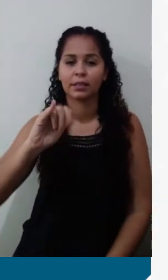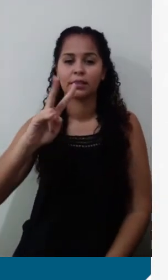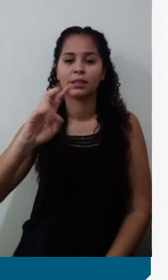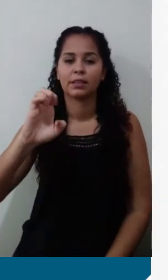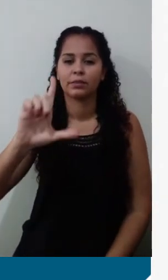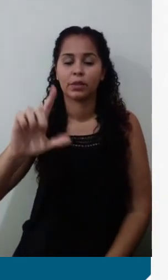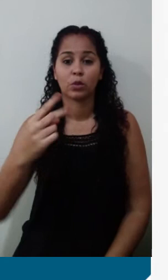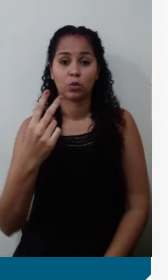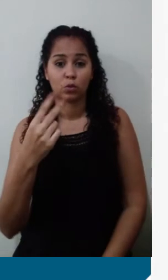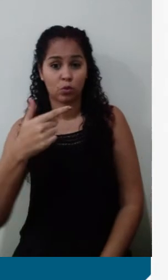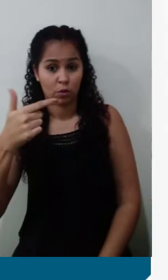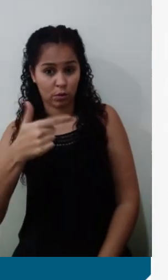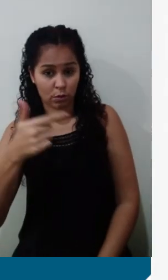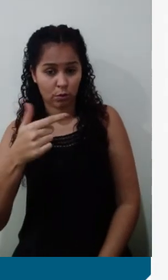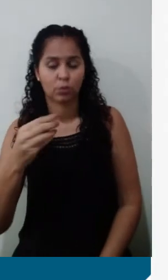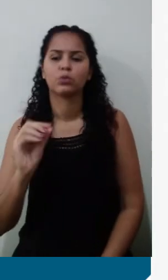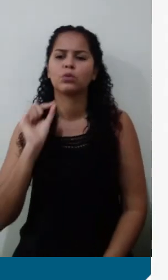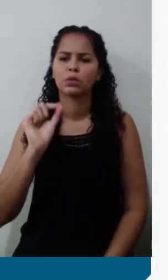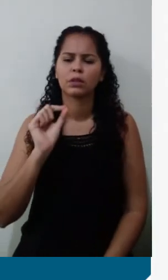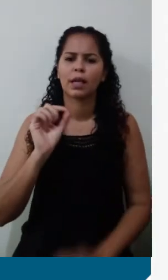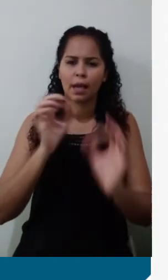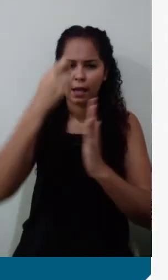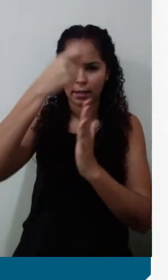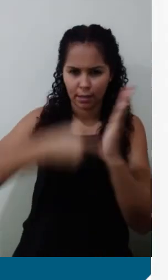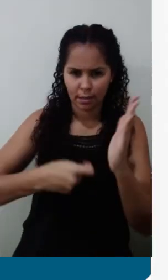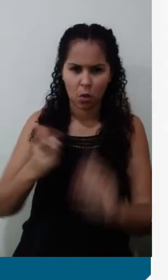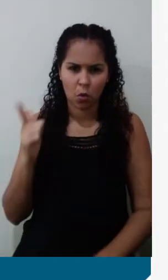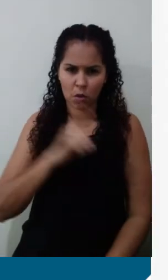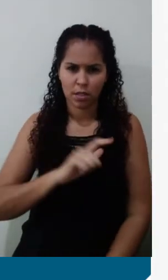ver, normalmente, a redação que recebe na